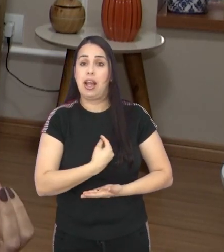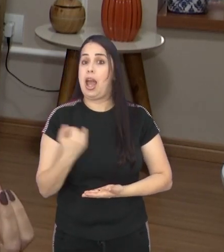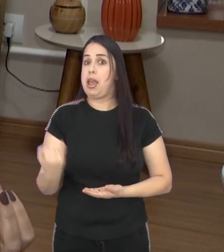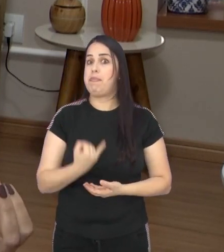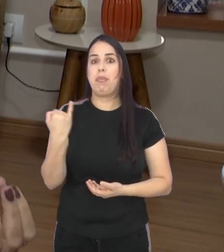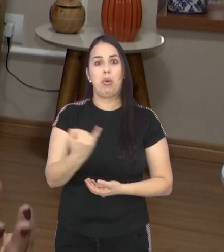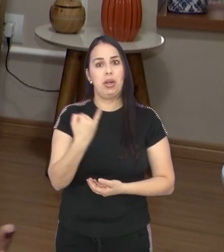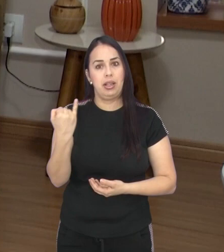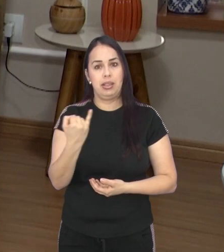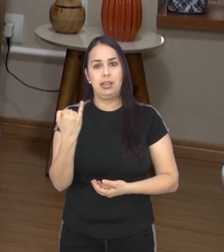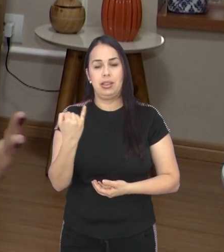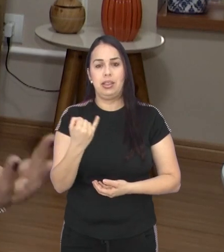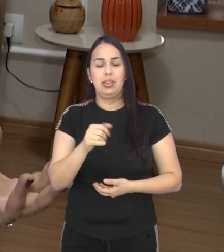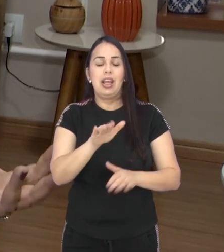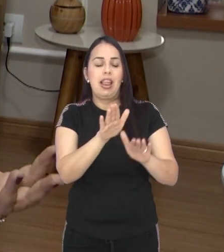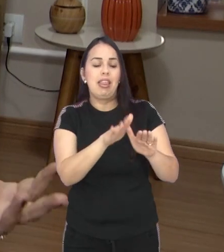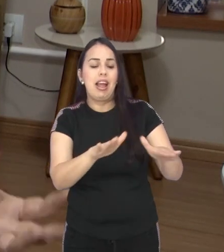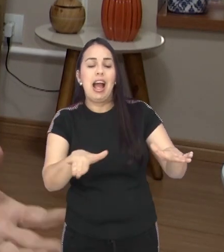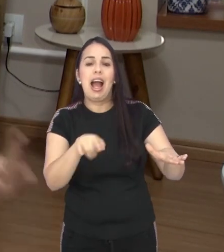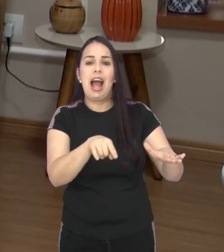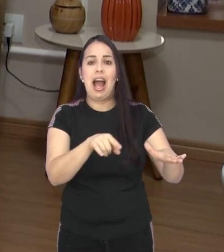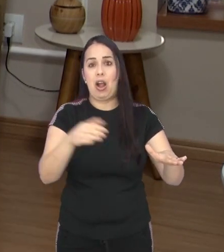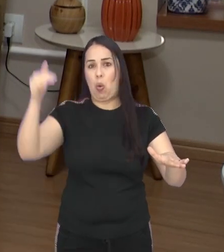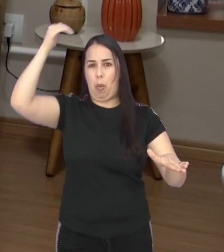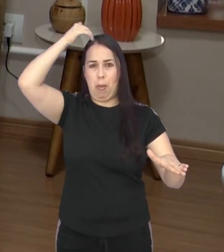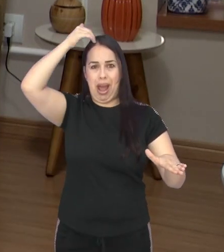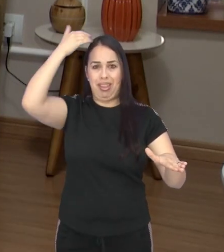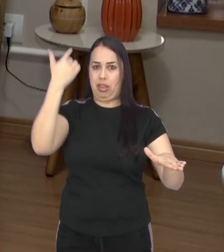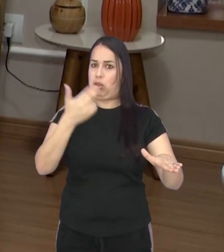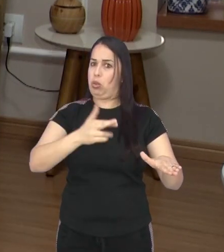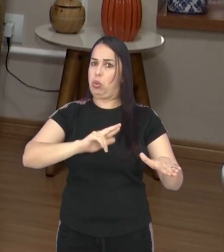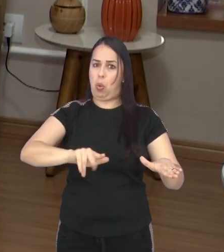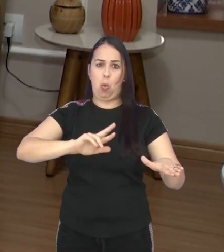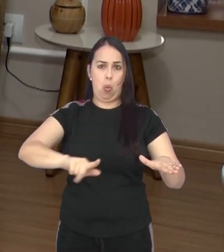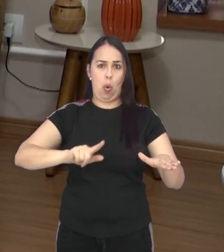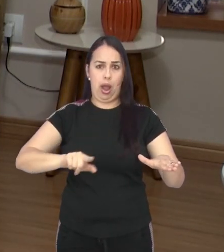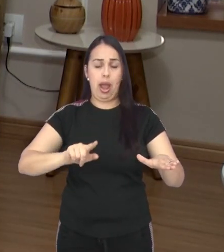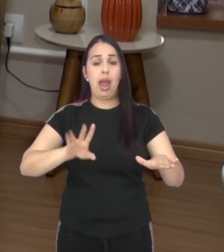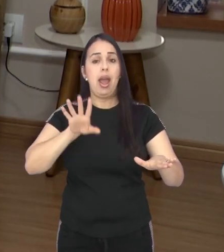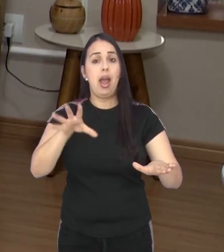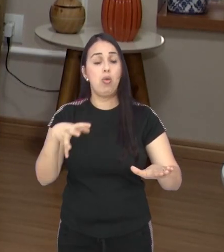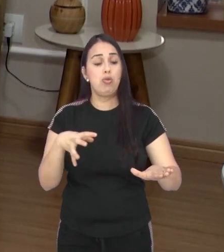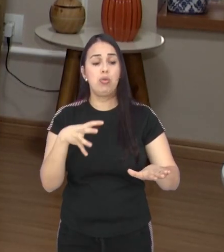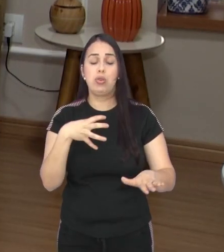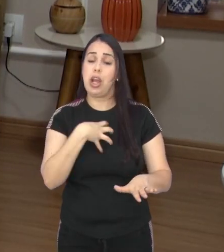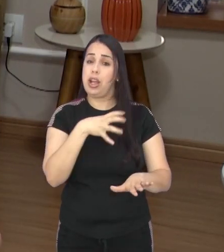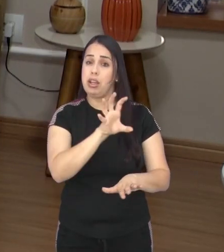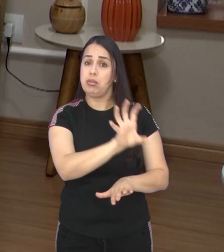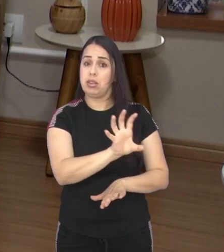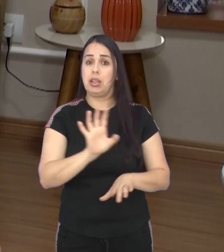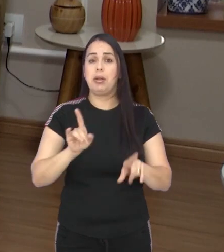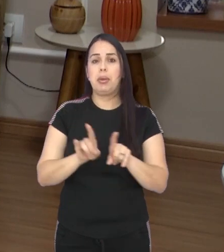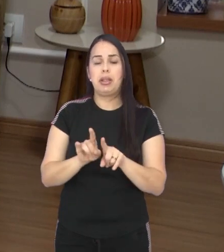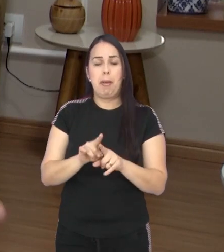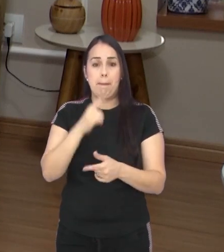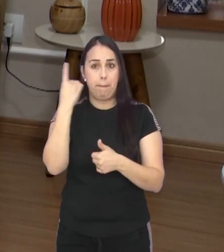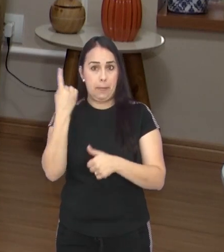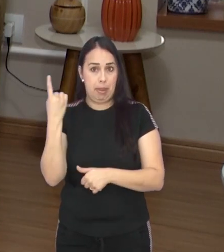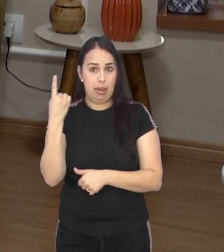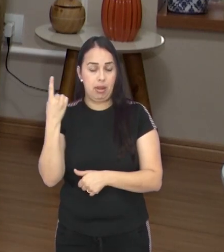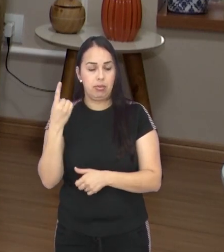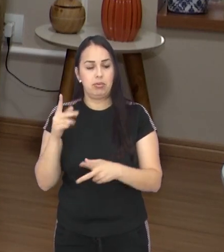condições sociais, Isso é muito importante, porque não é a criança a culpada, A gente está falando de uma situação.